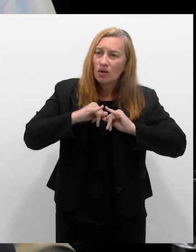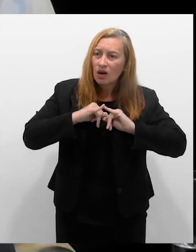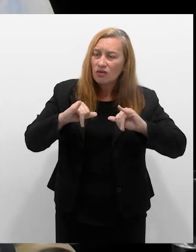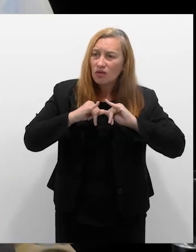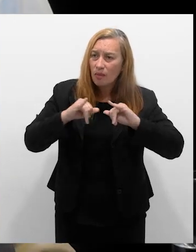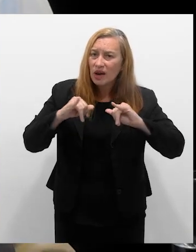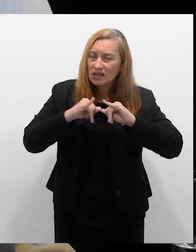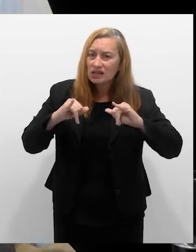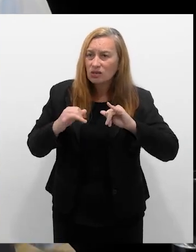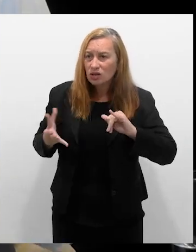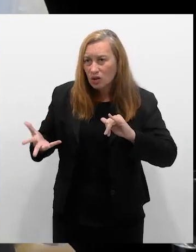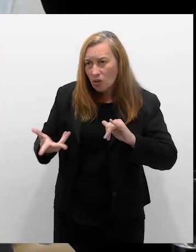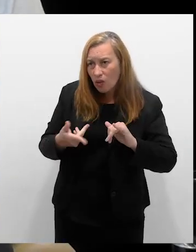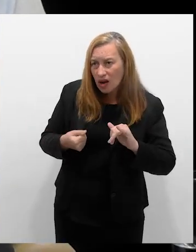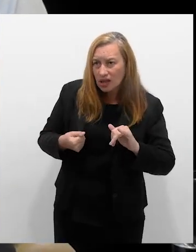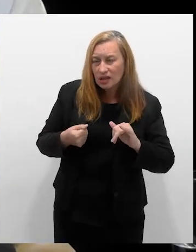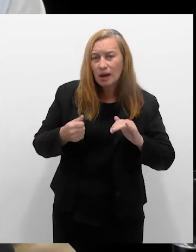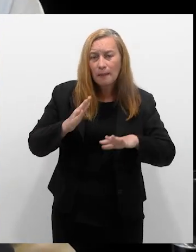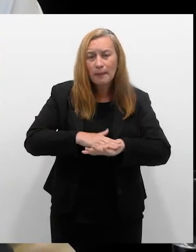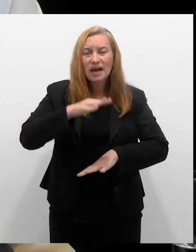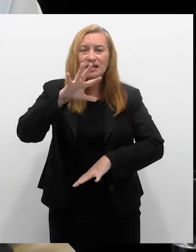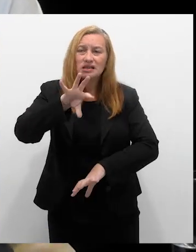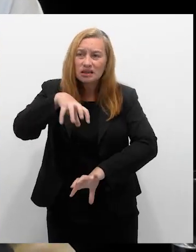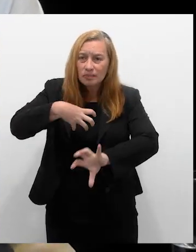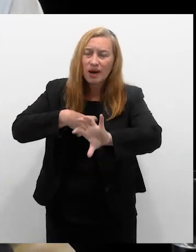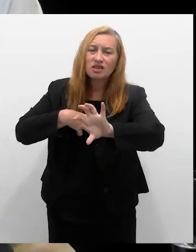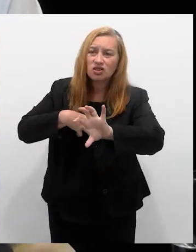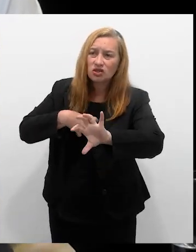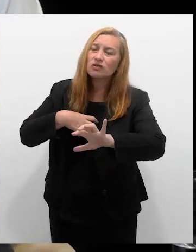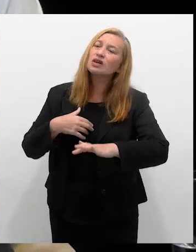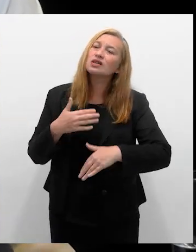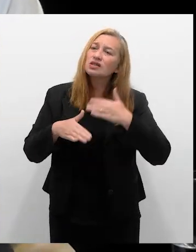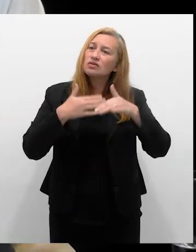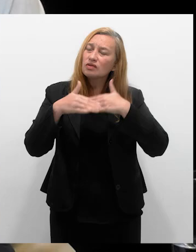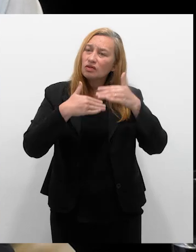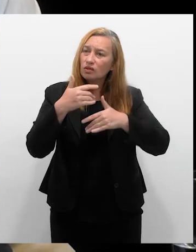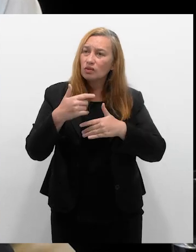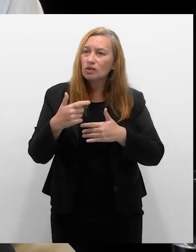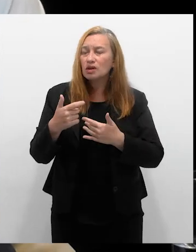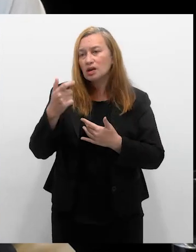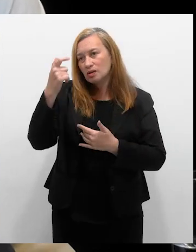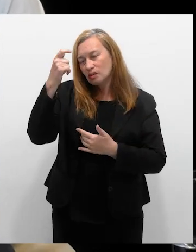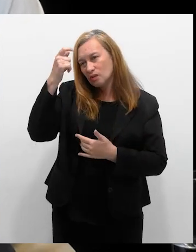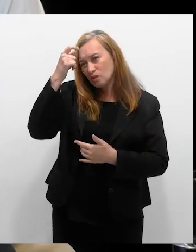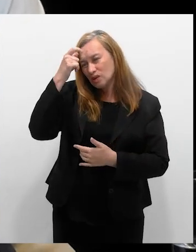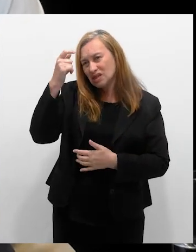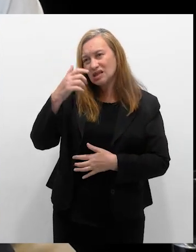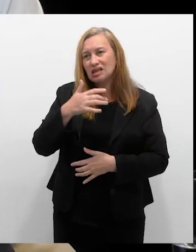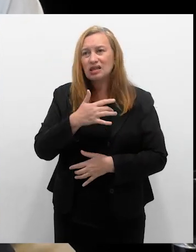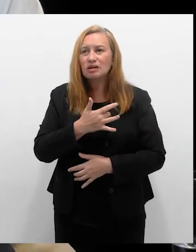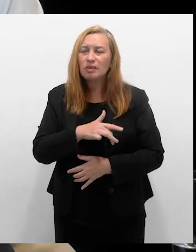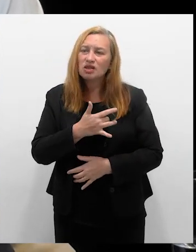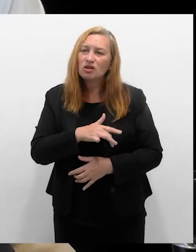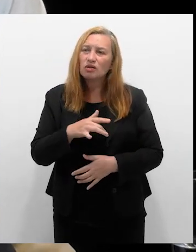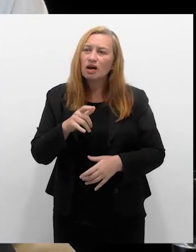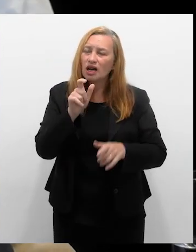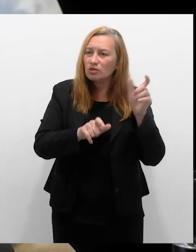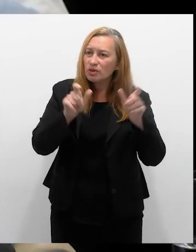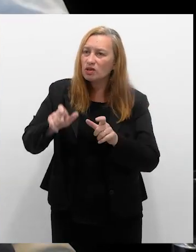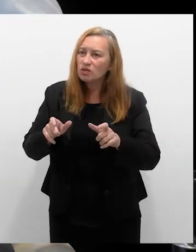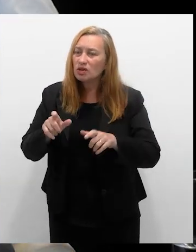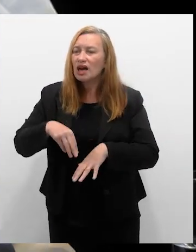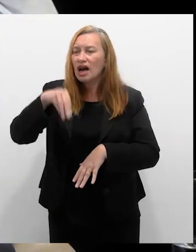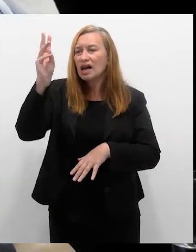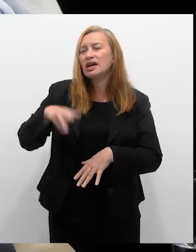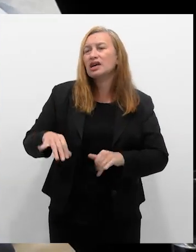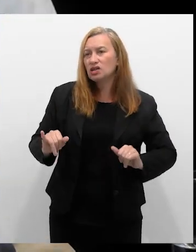conhecimento de qualidade, promover mais empatia, desenvolver, inclusive, um senso de compaixão, tá, das pessoas em relação